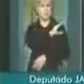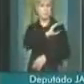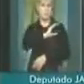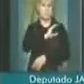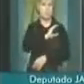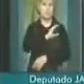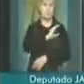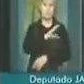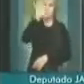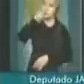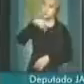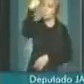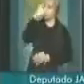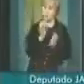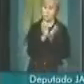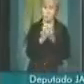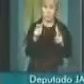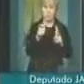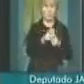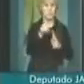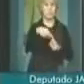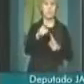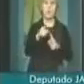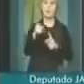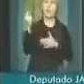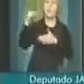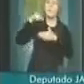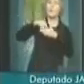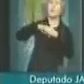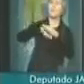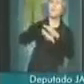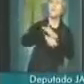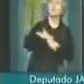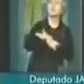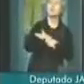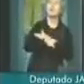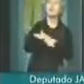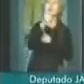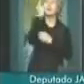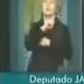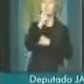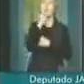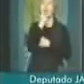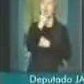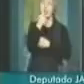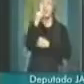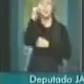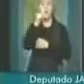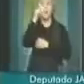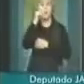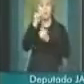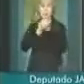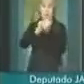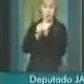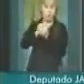comissão de direitos humanos e minorias é a profundidade da língua que uma menina tinha que entrar na